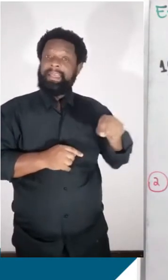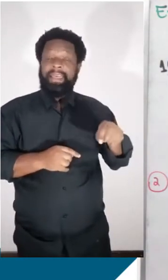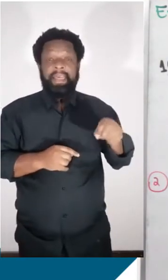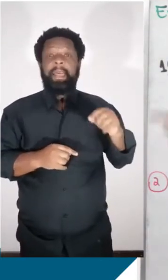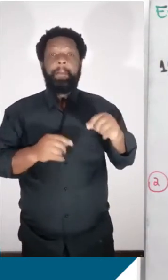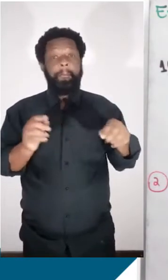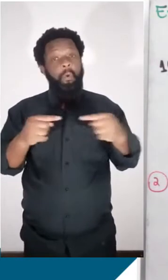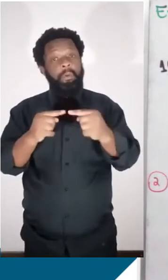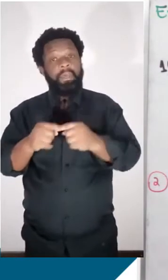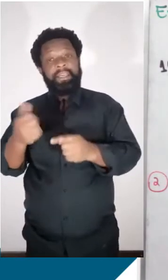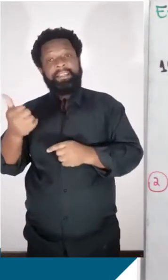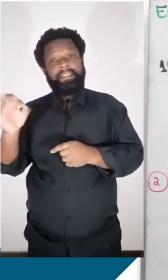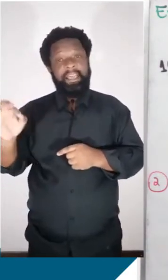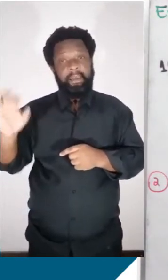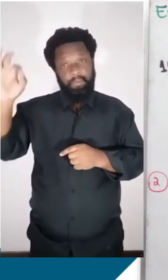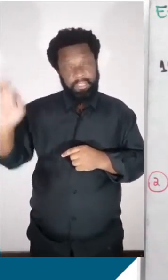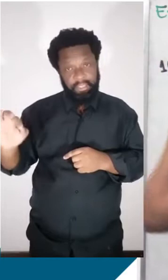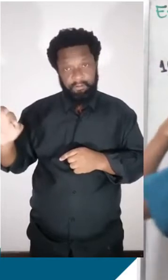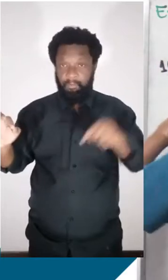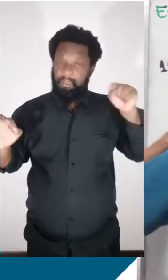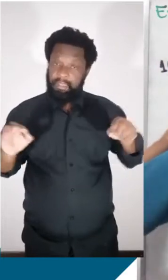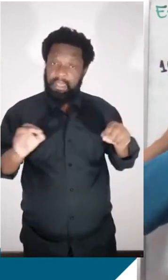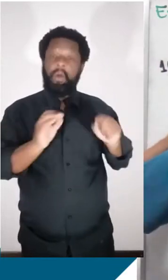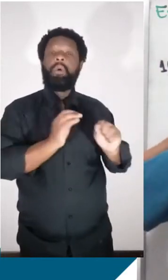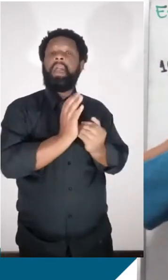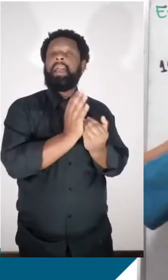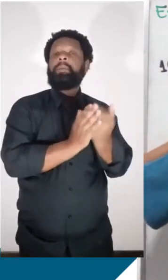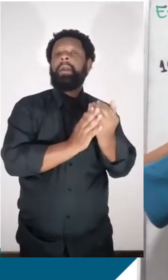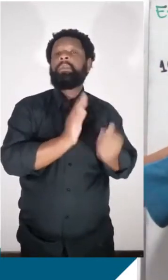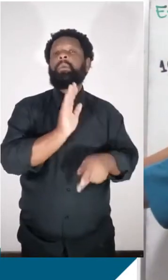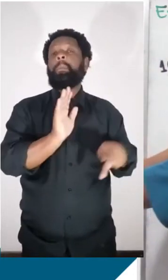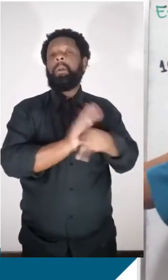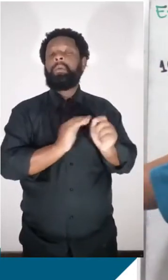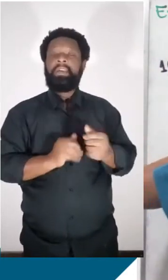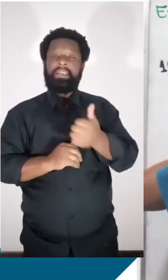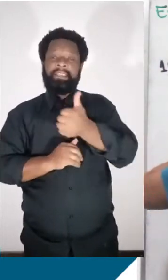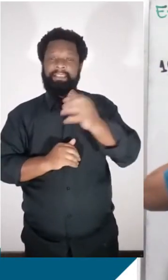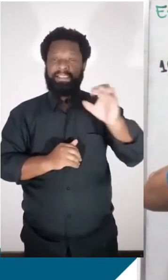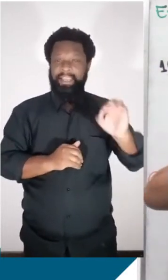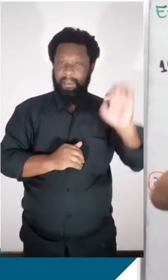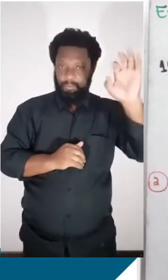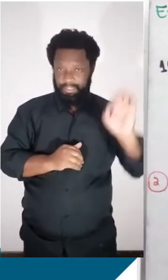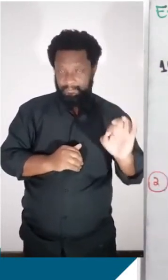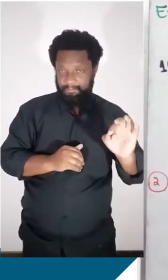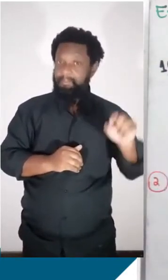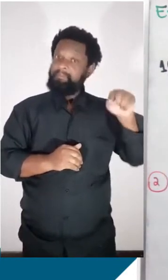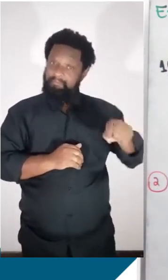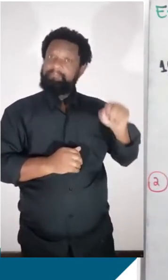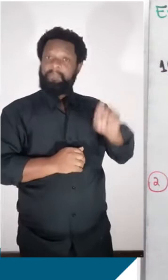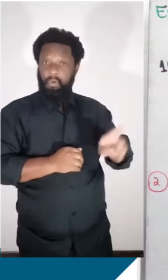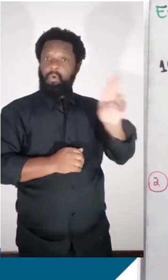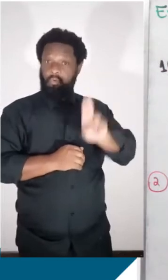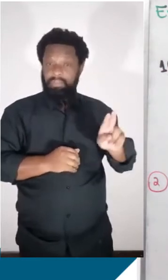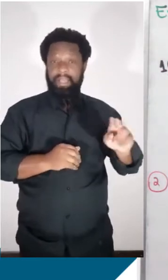aqui é o produto para 100%. Isso aqui é para um rendimento de 100%. E esse